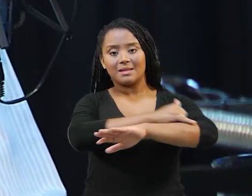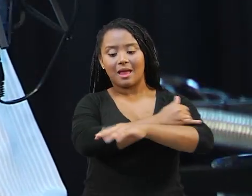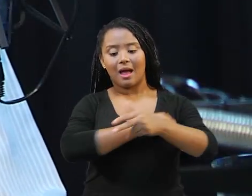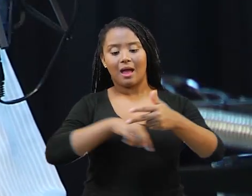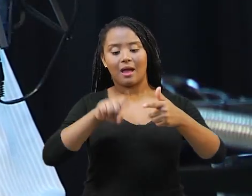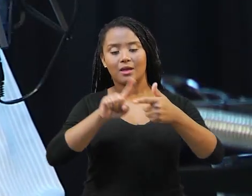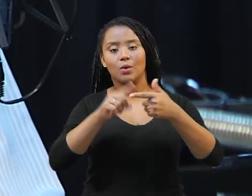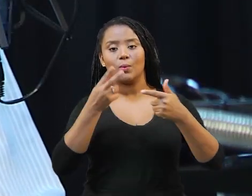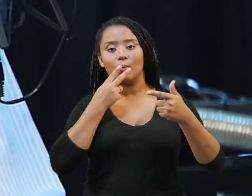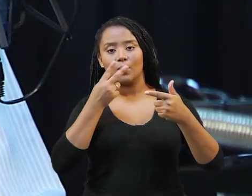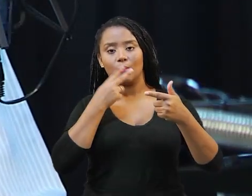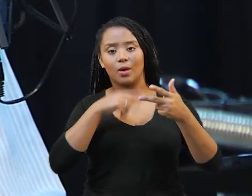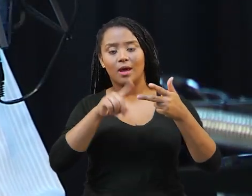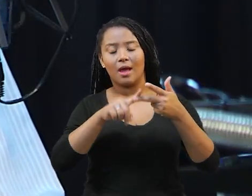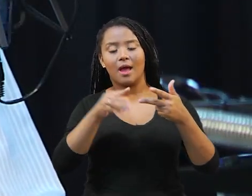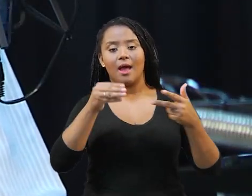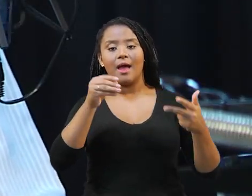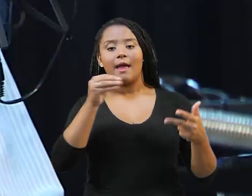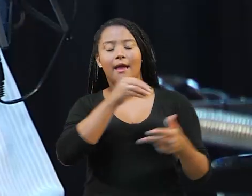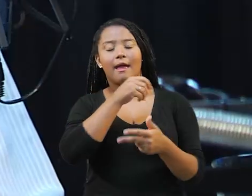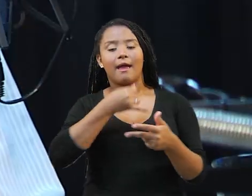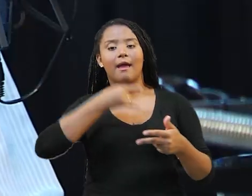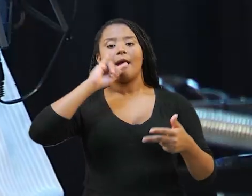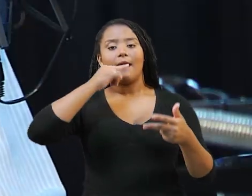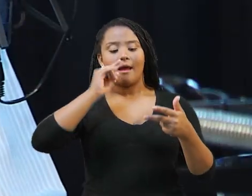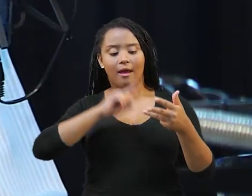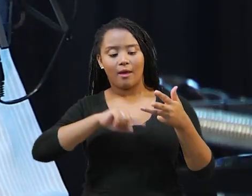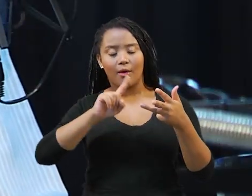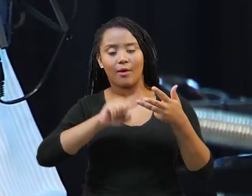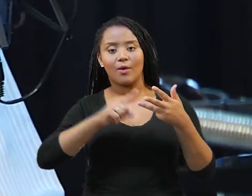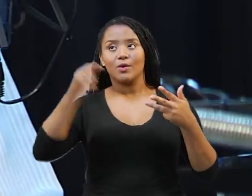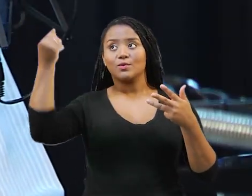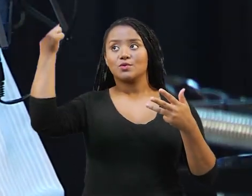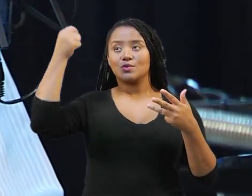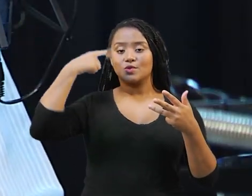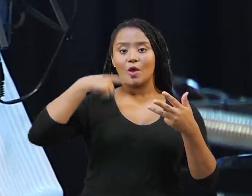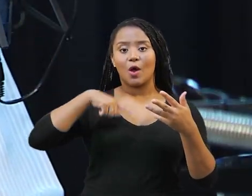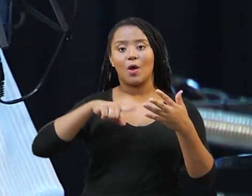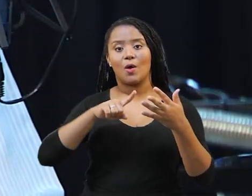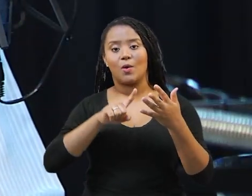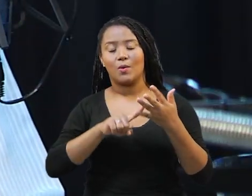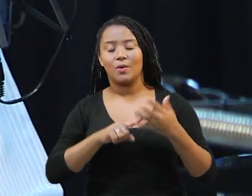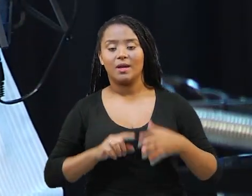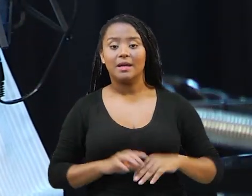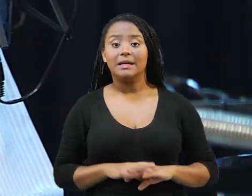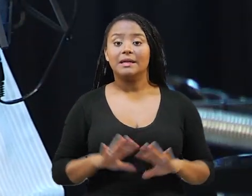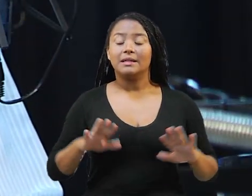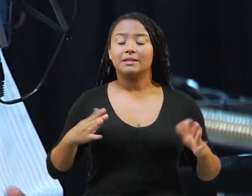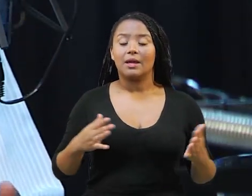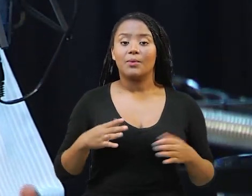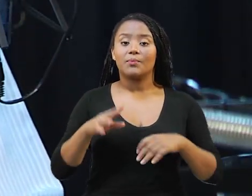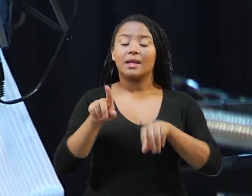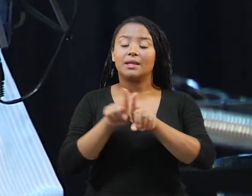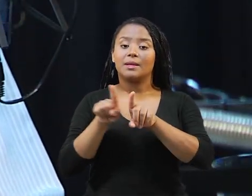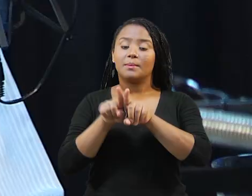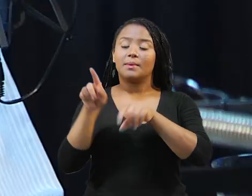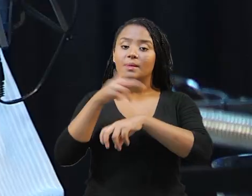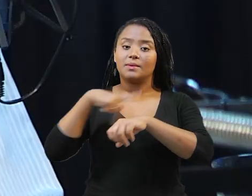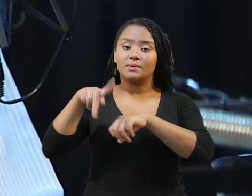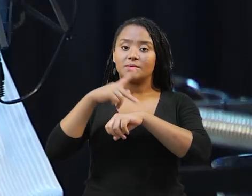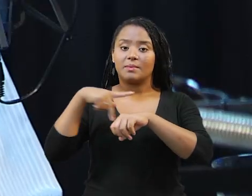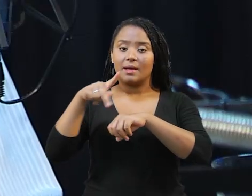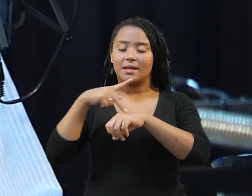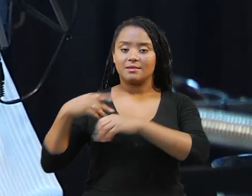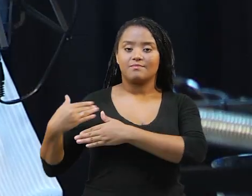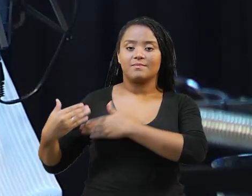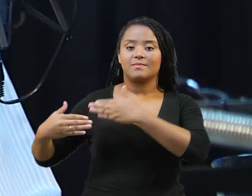obesidade, o cigarro, o álcool, o sol, né? O sedentarismo. Então, e também nos países em